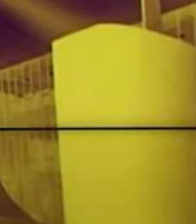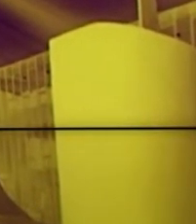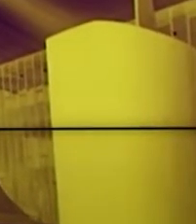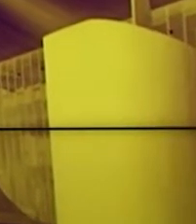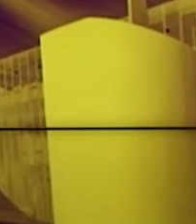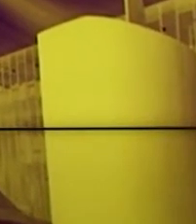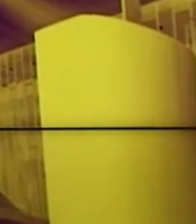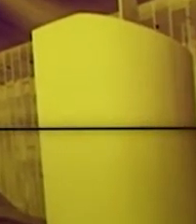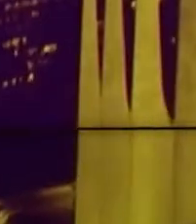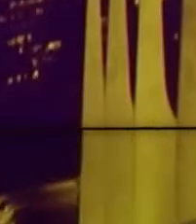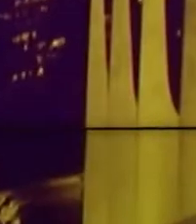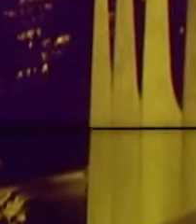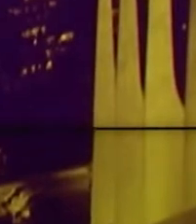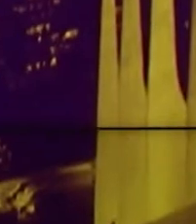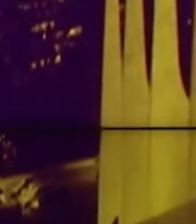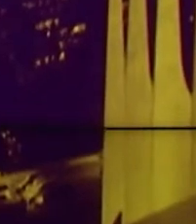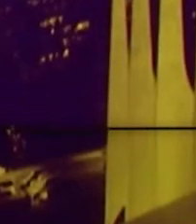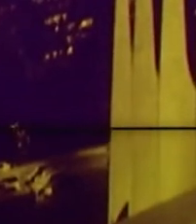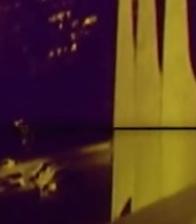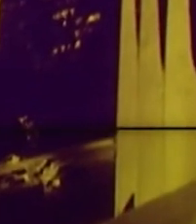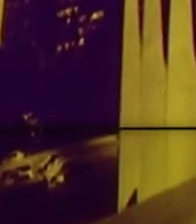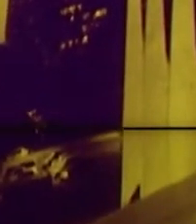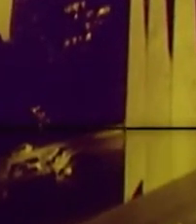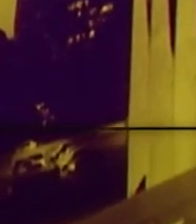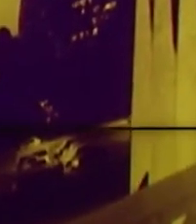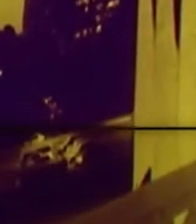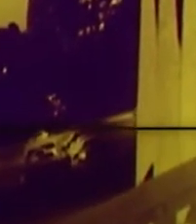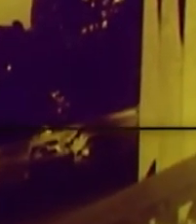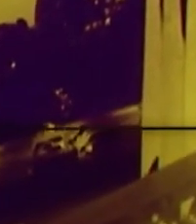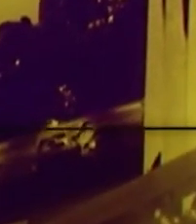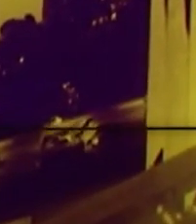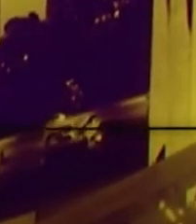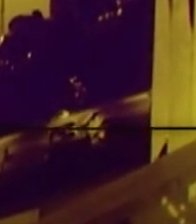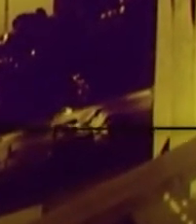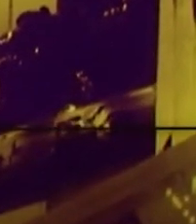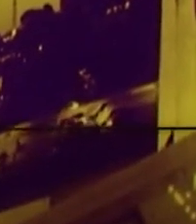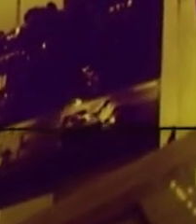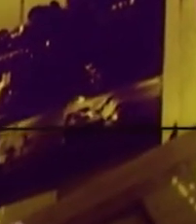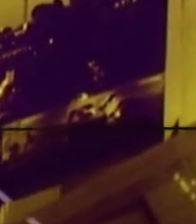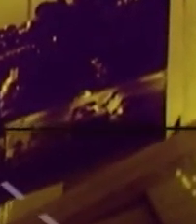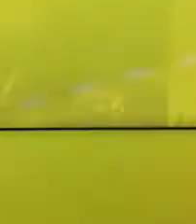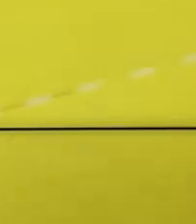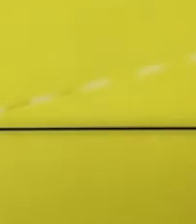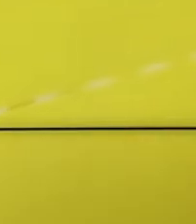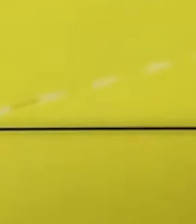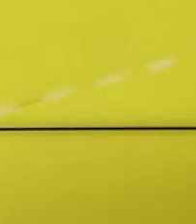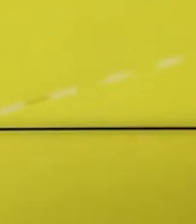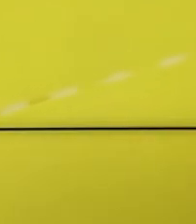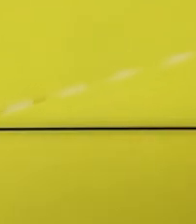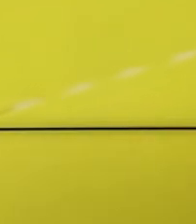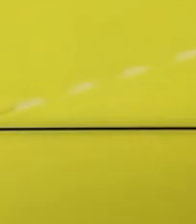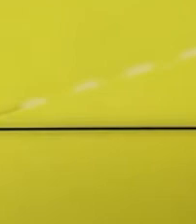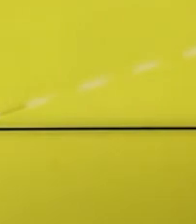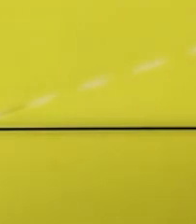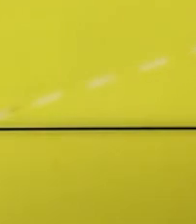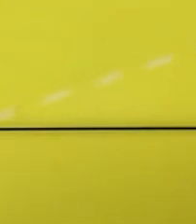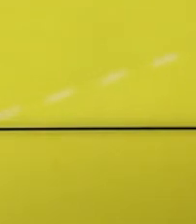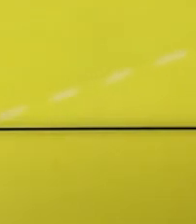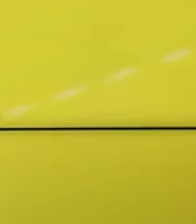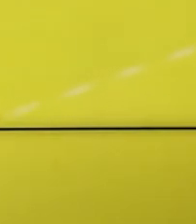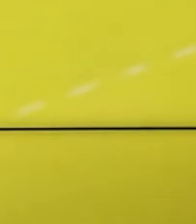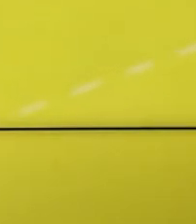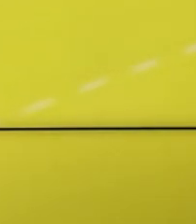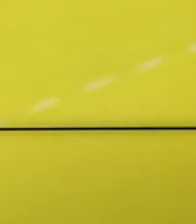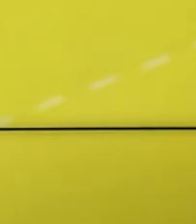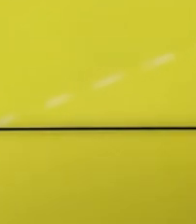para promover o desenvolvimento sustentável das regiões brasileiras os recursos serão de até 1 bilhão de reais em dois anos